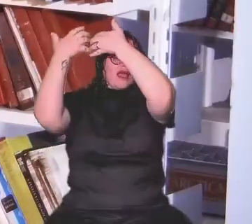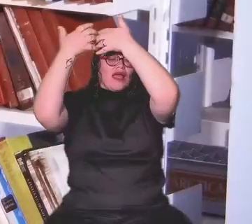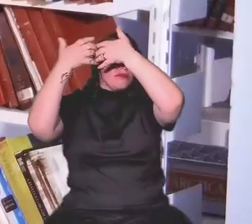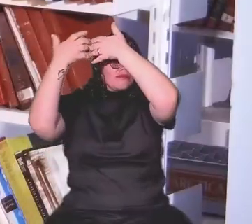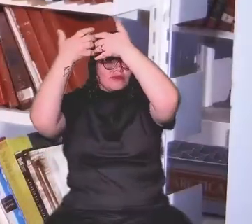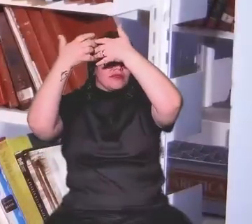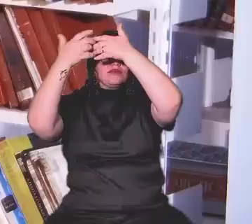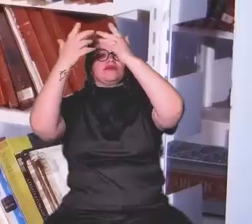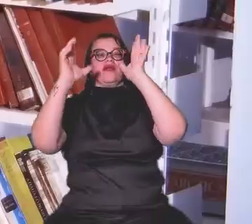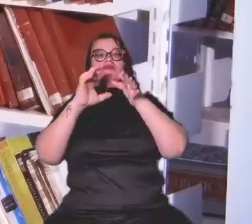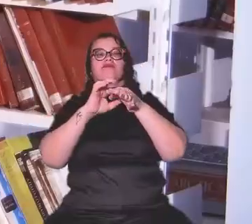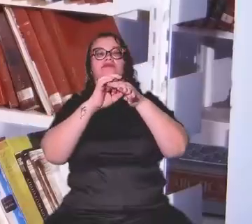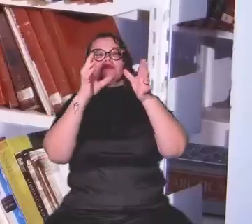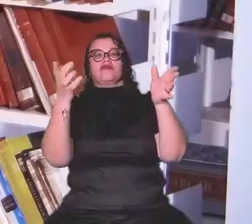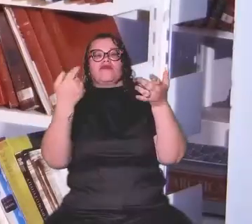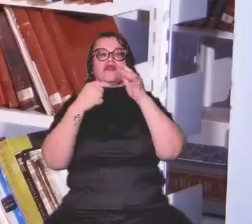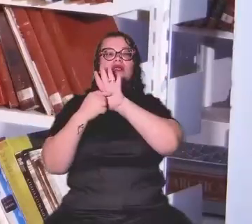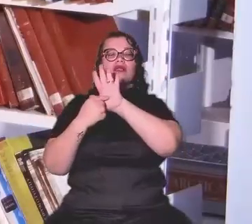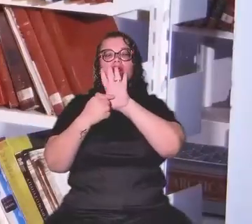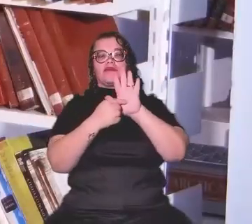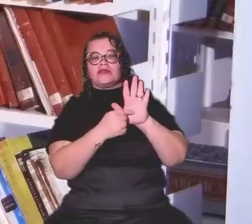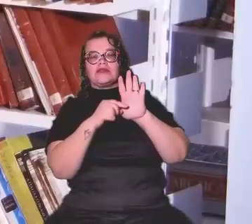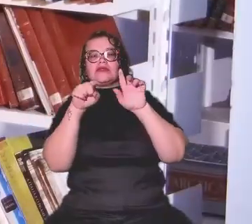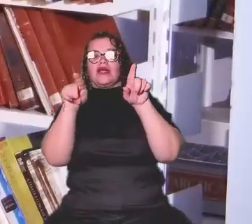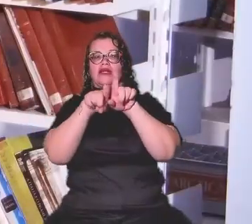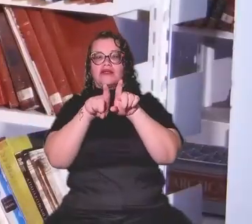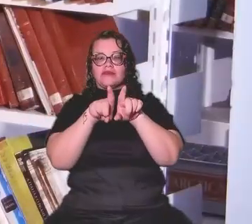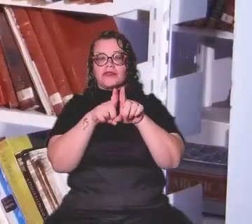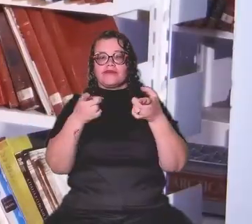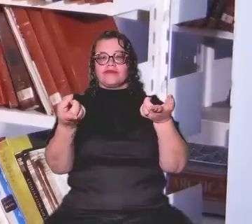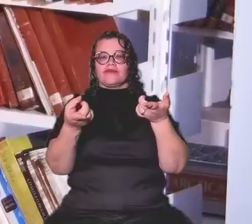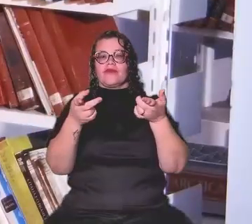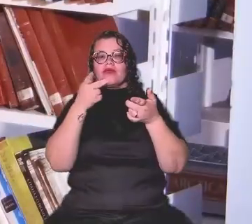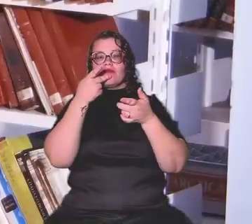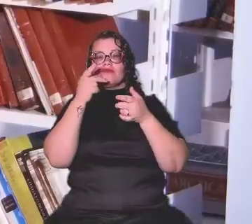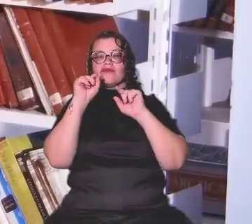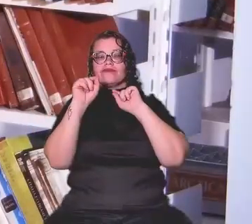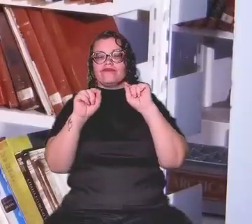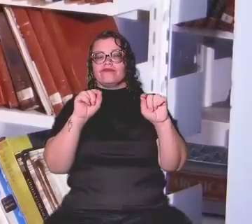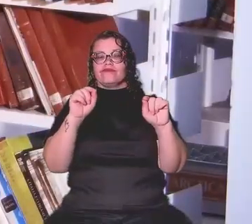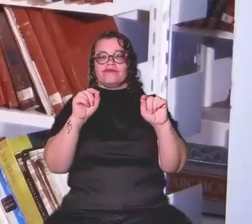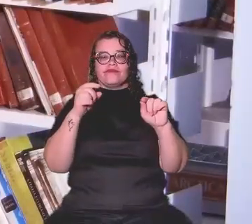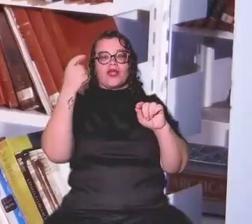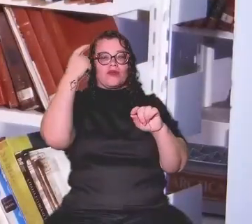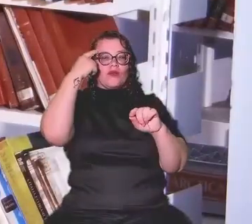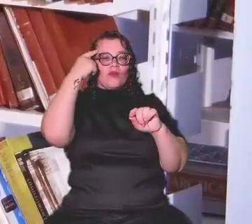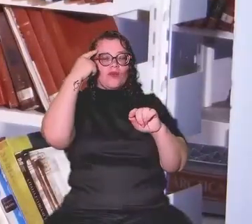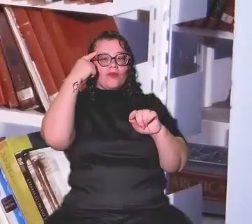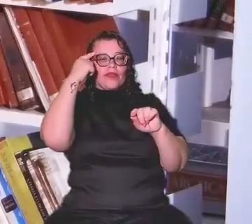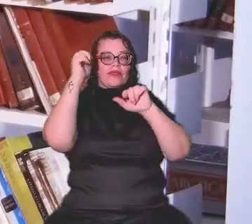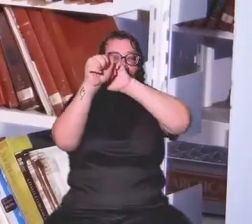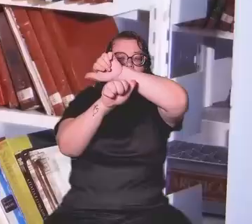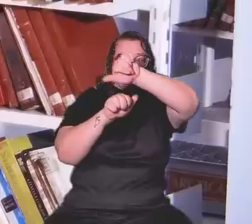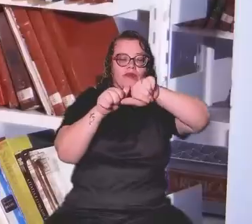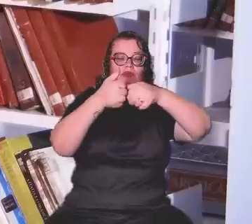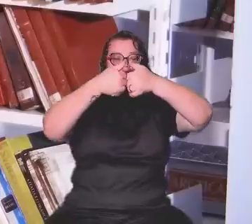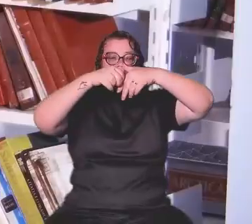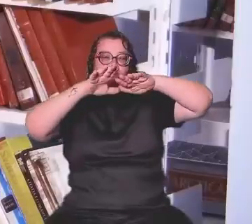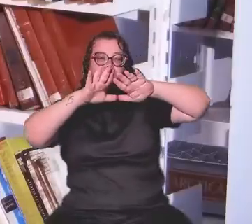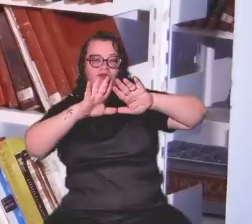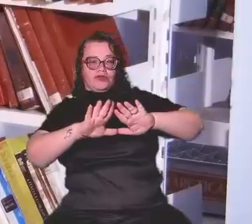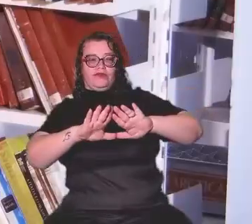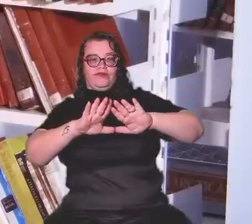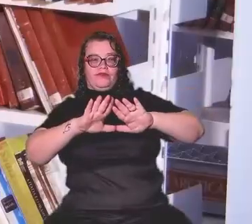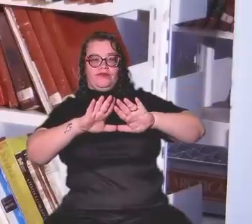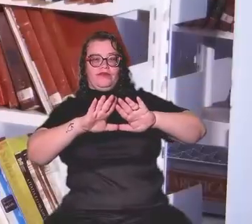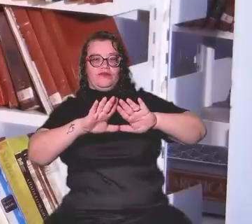vocês à vontade para se apresentarem, se for o caso também, e dizer sobre o que vocês pensam sobre essas mudanças e as permanências, e